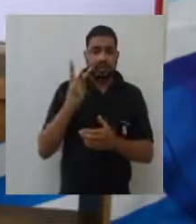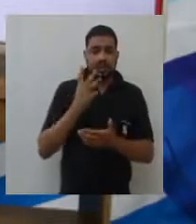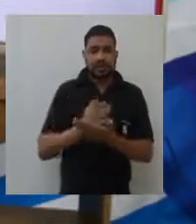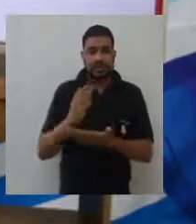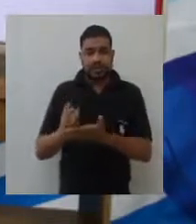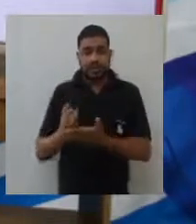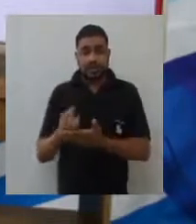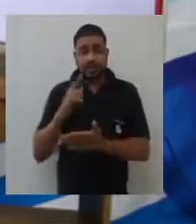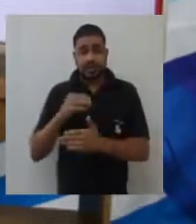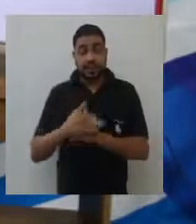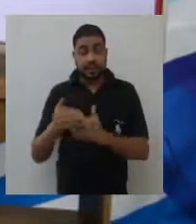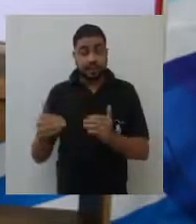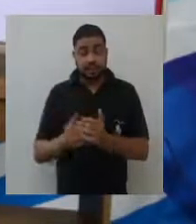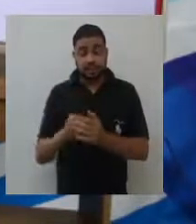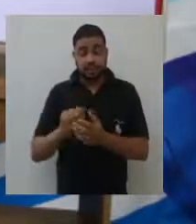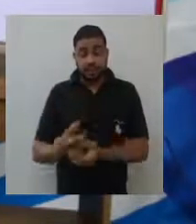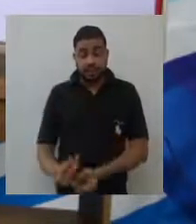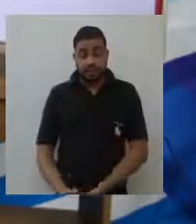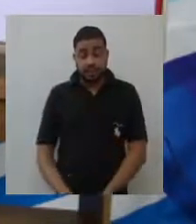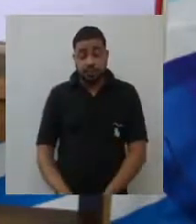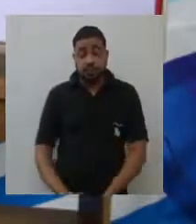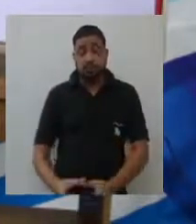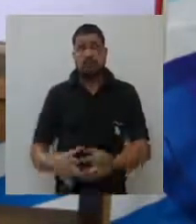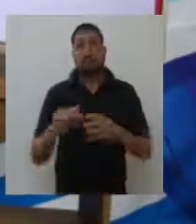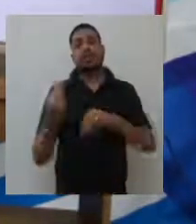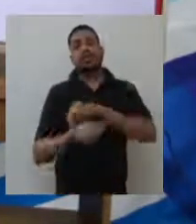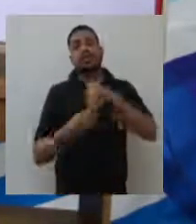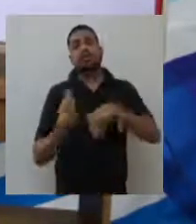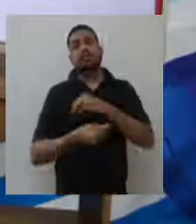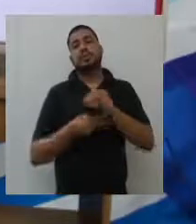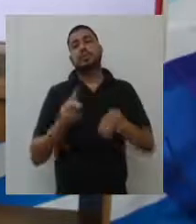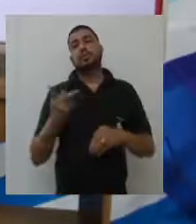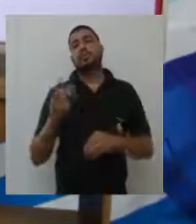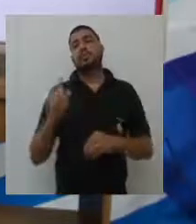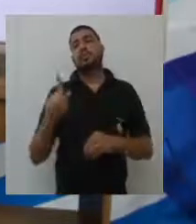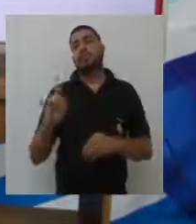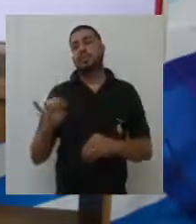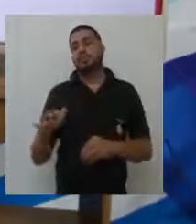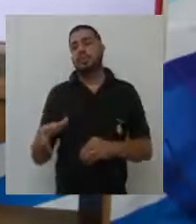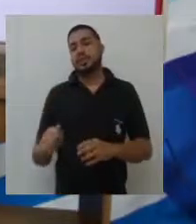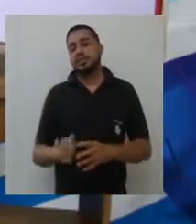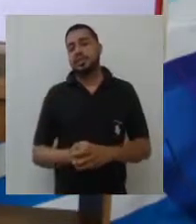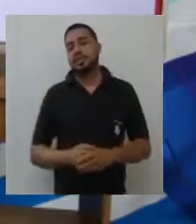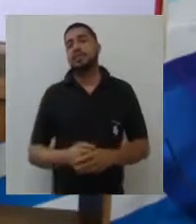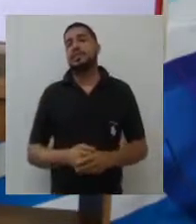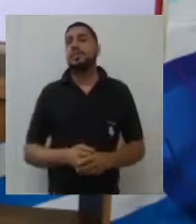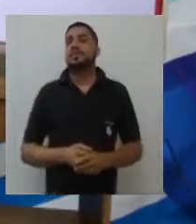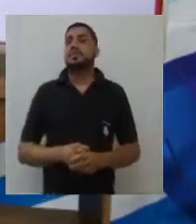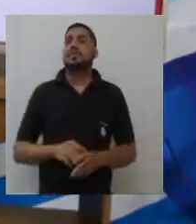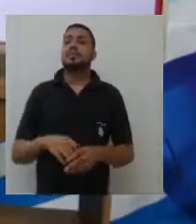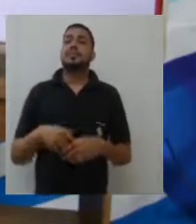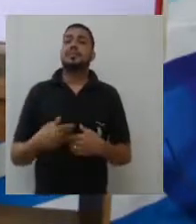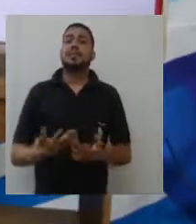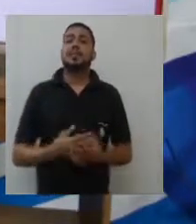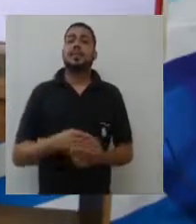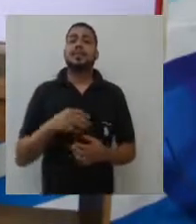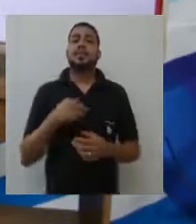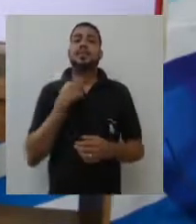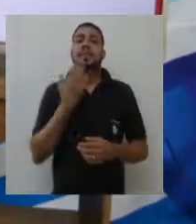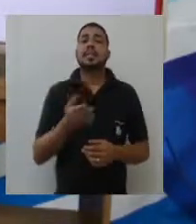Quando ele está totalmente dissolvido na água, é uma mistura homogênea, tá? Porque apresenta apenas uma única fase, tá? Sei que a